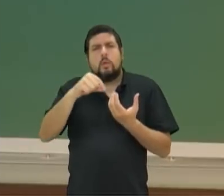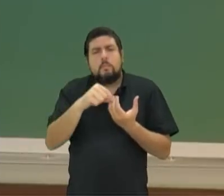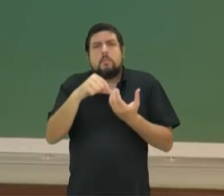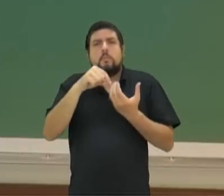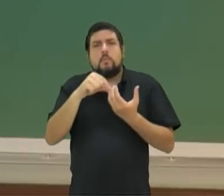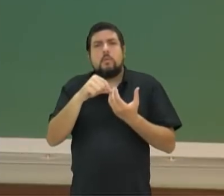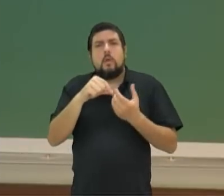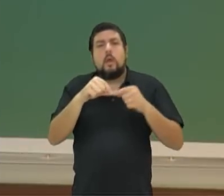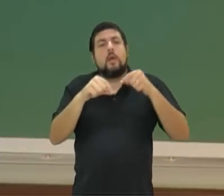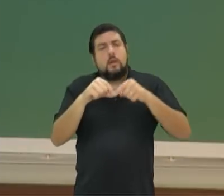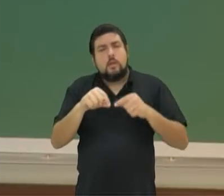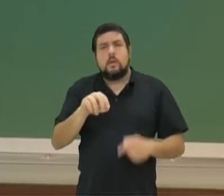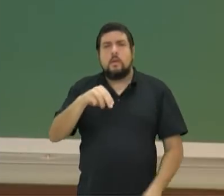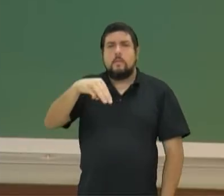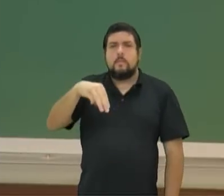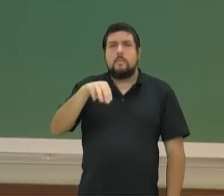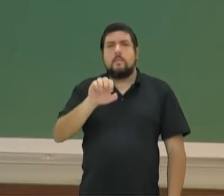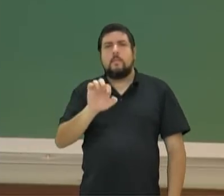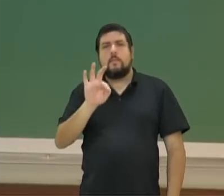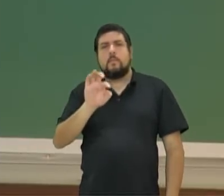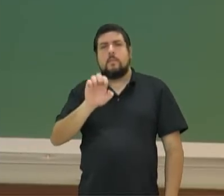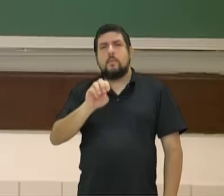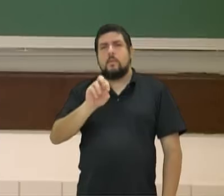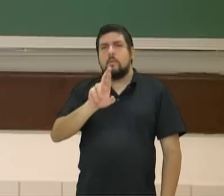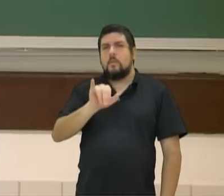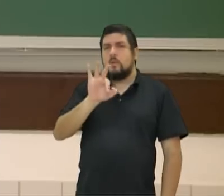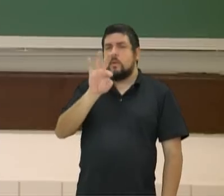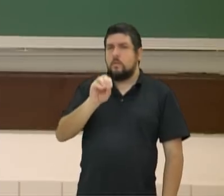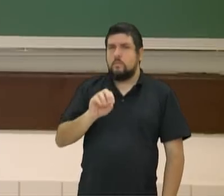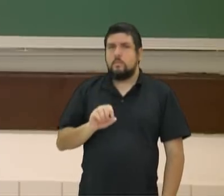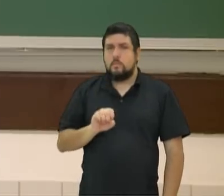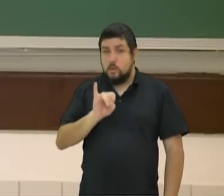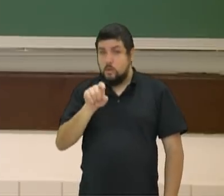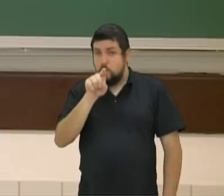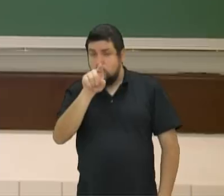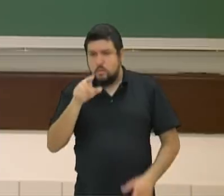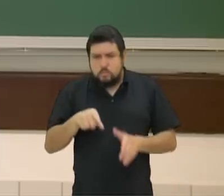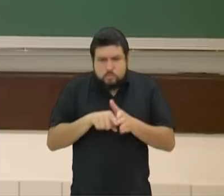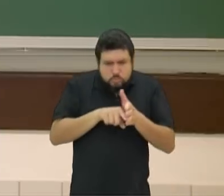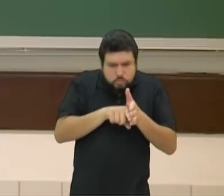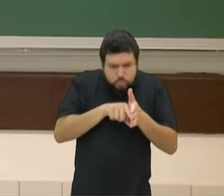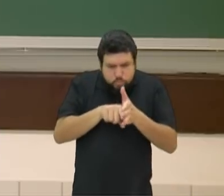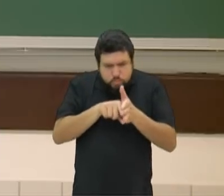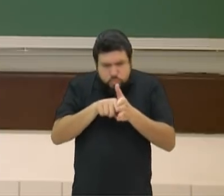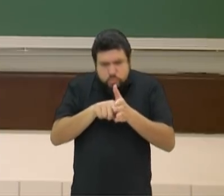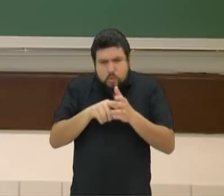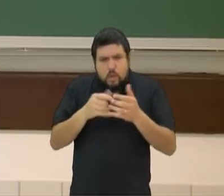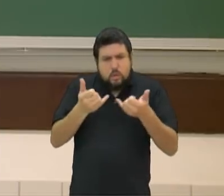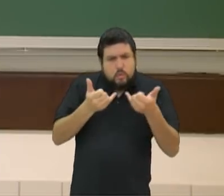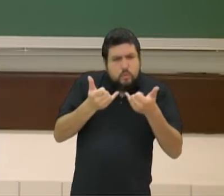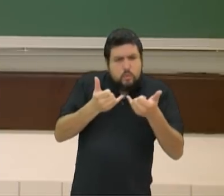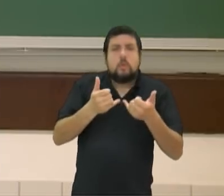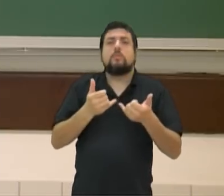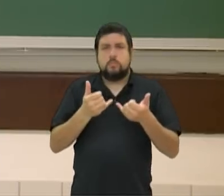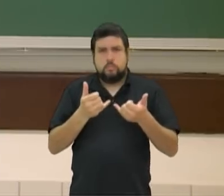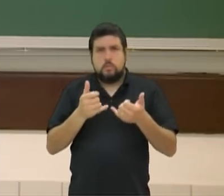meteorito. Então, se você for estudar e procurar mais informações sobre isso, você vai encontrar que todos os